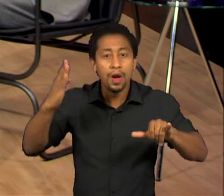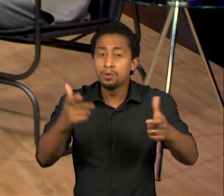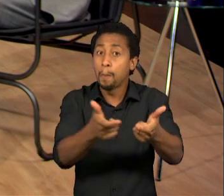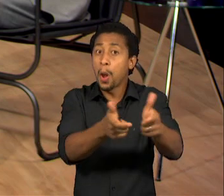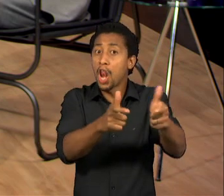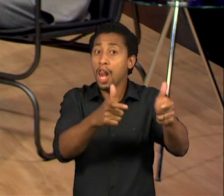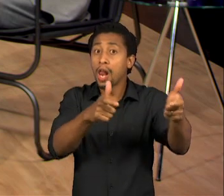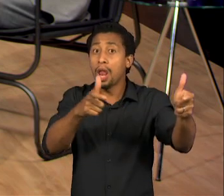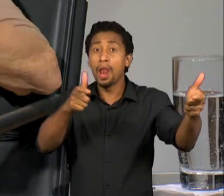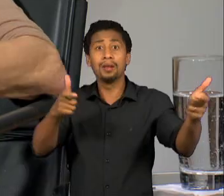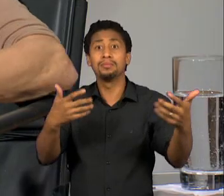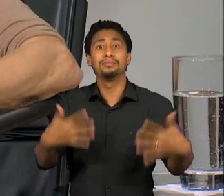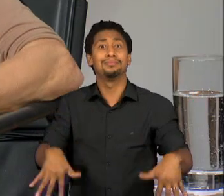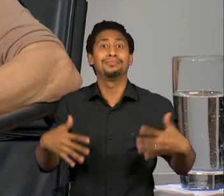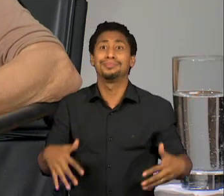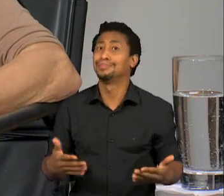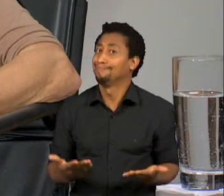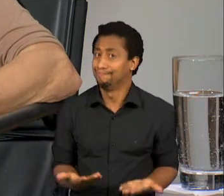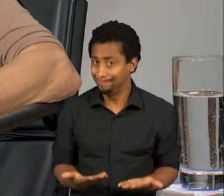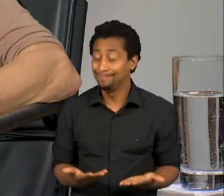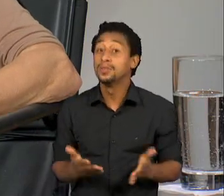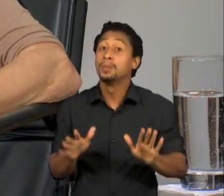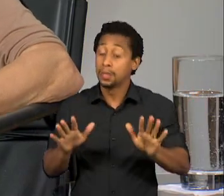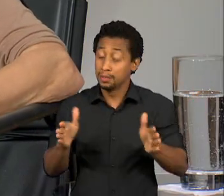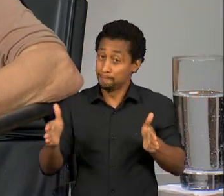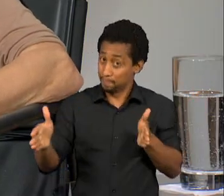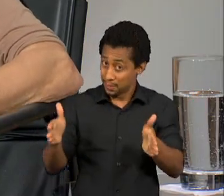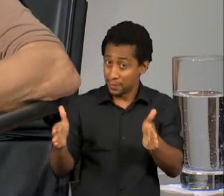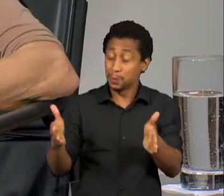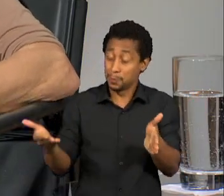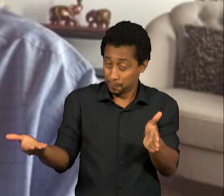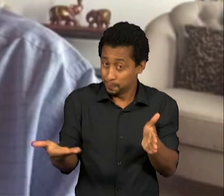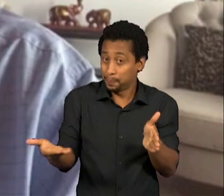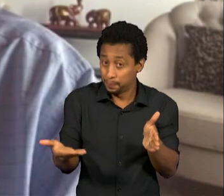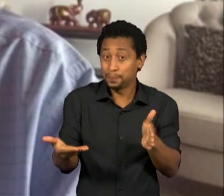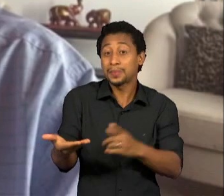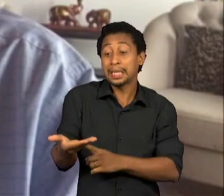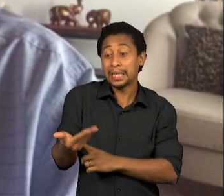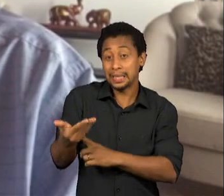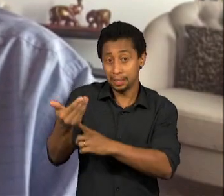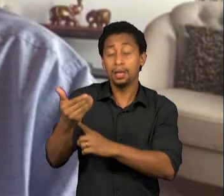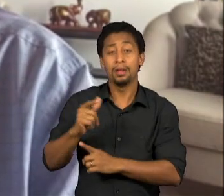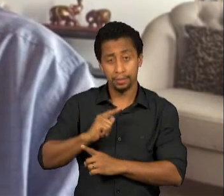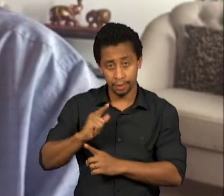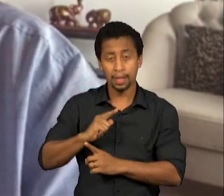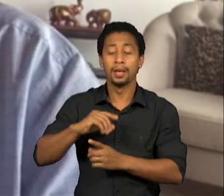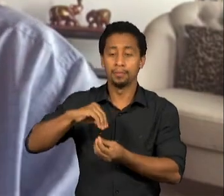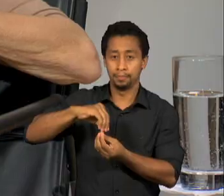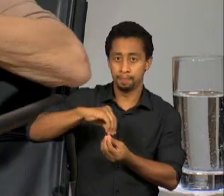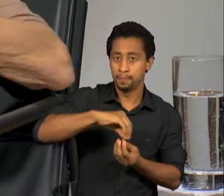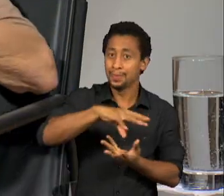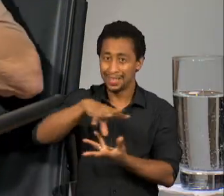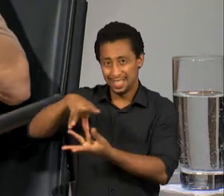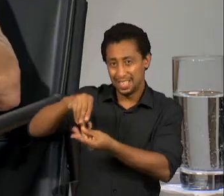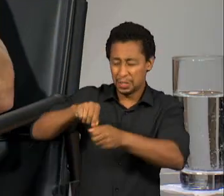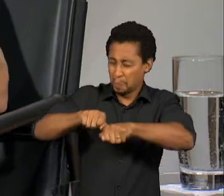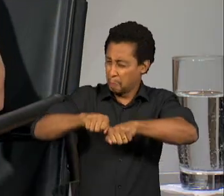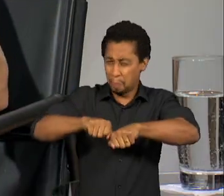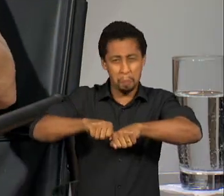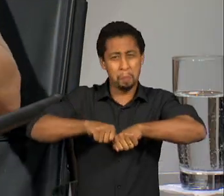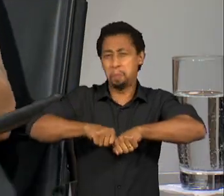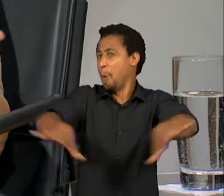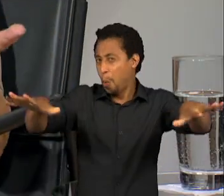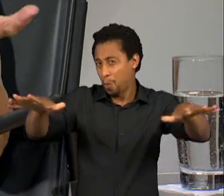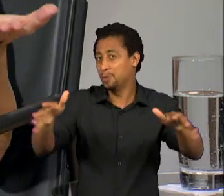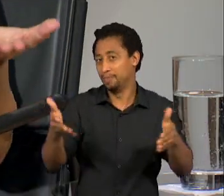ecologia midiática na qual nós vivemos, o Monfort mencionou, por exemplo, a publicidade. Tudo hoje migrou